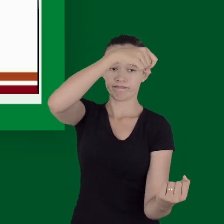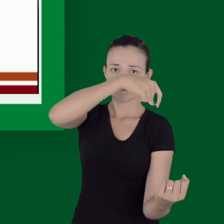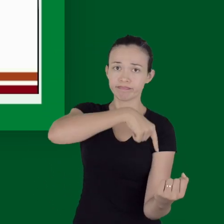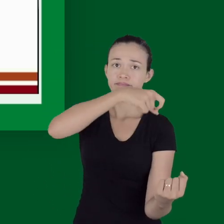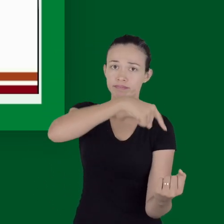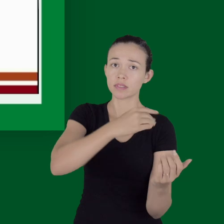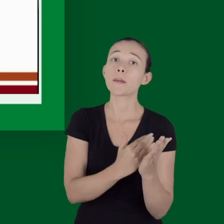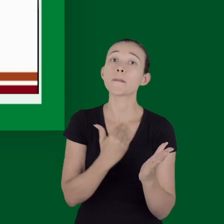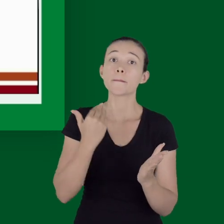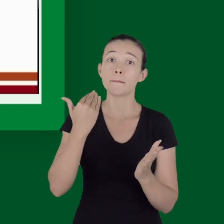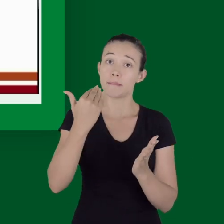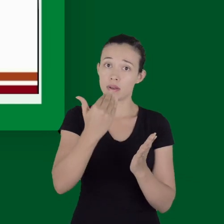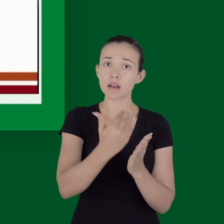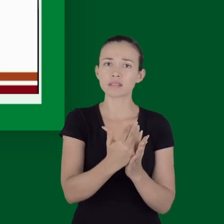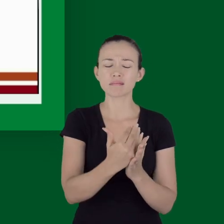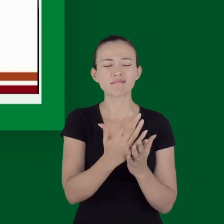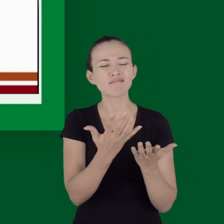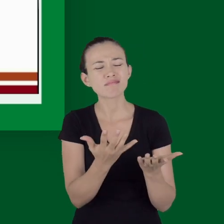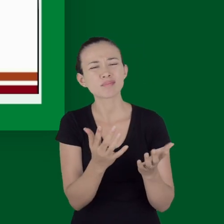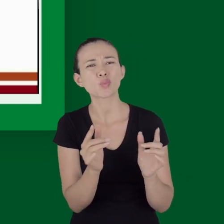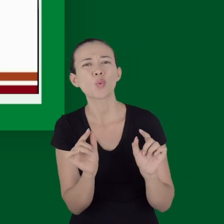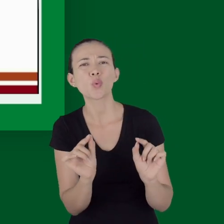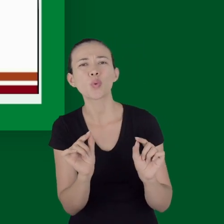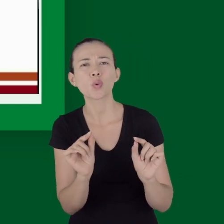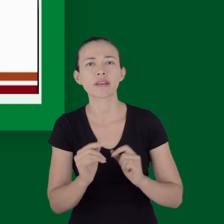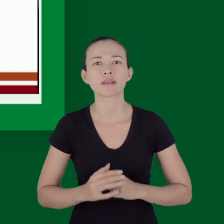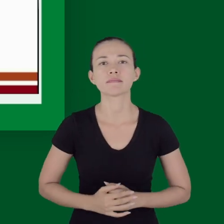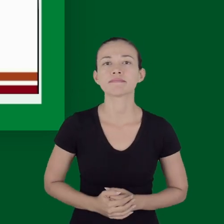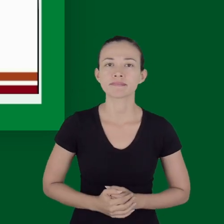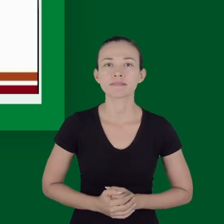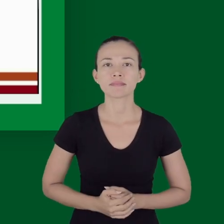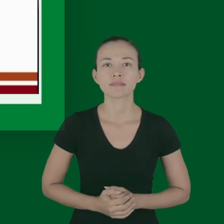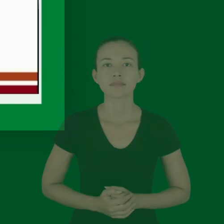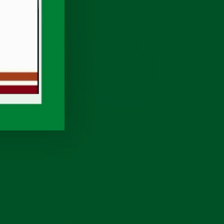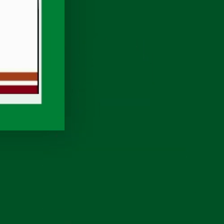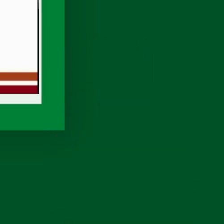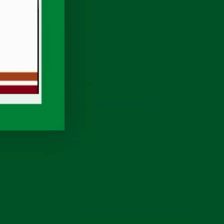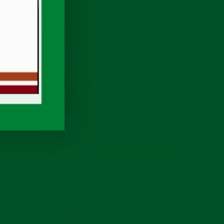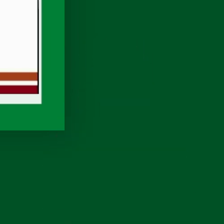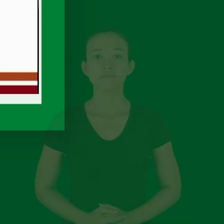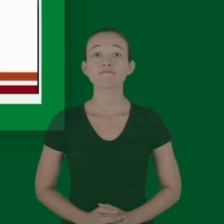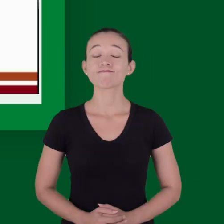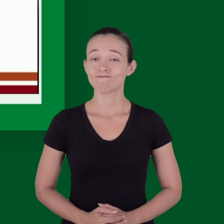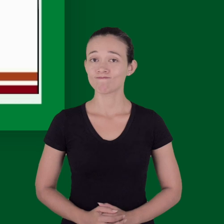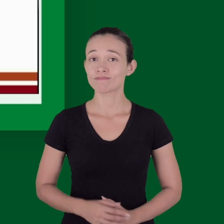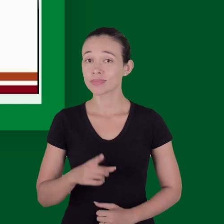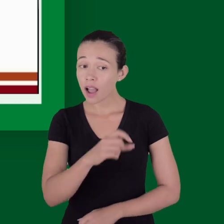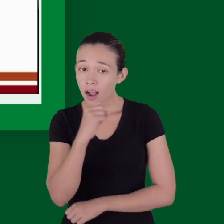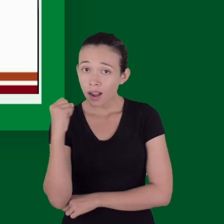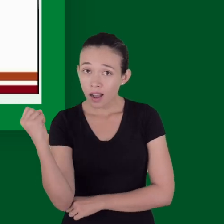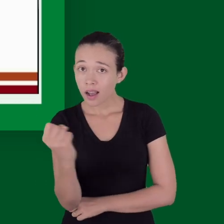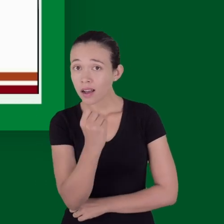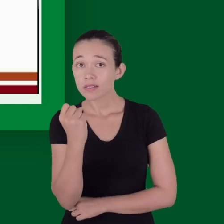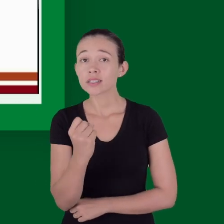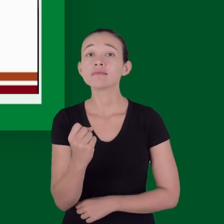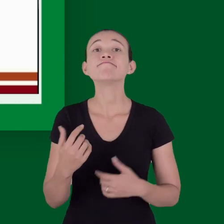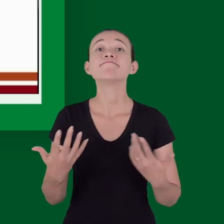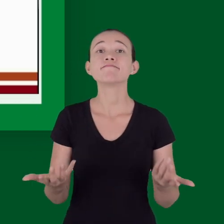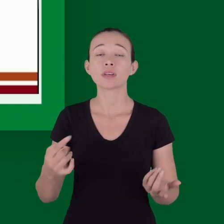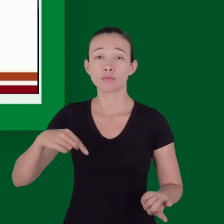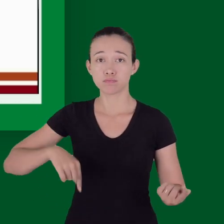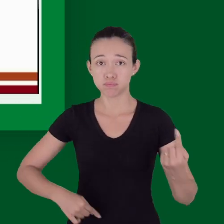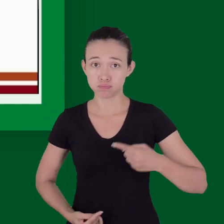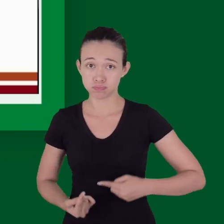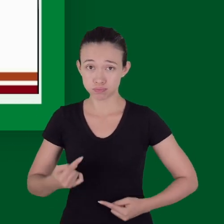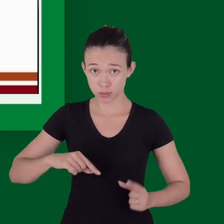no exterior mas para nossa realidade ainda não é algo eh que acontece né em quadros mais graves é como a